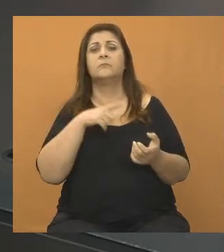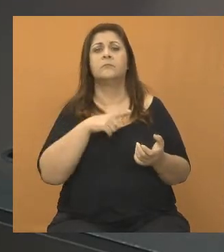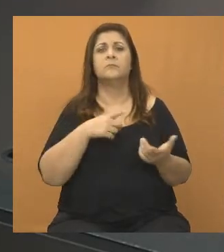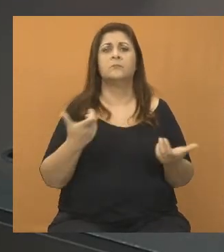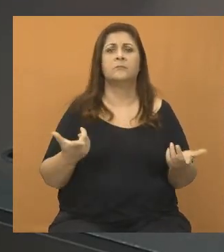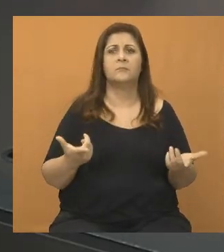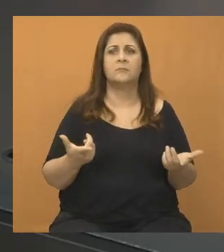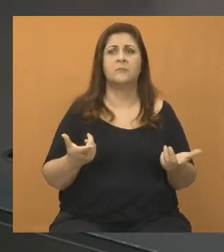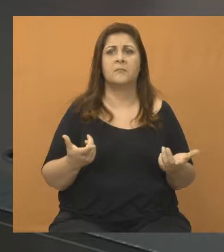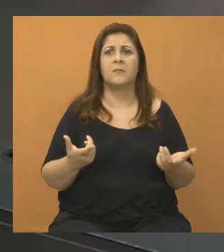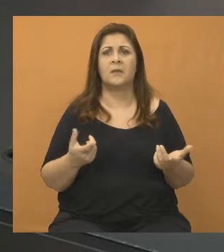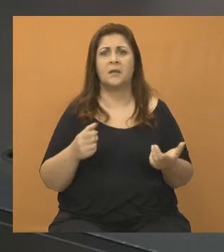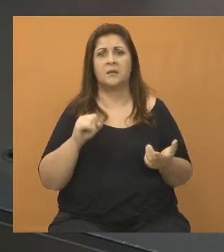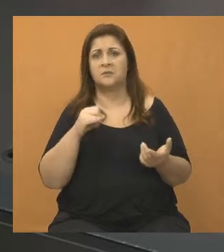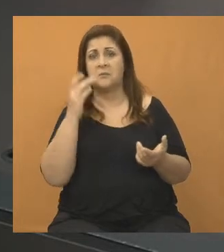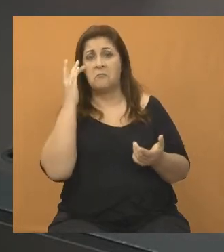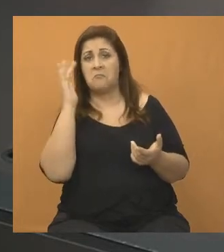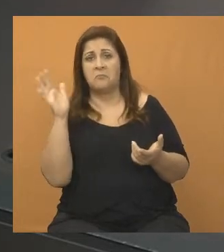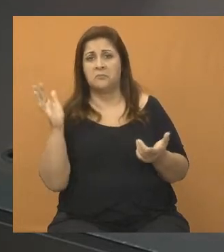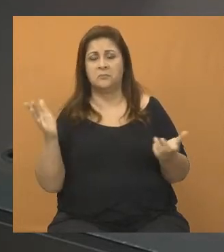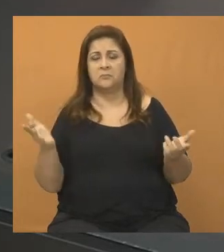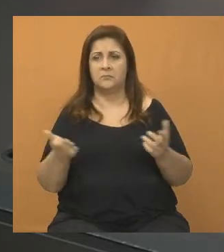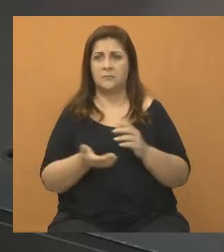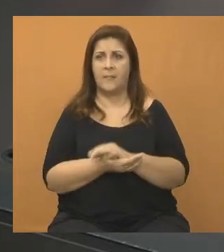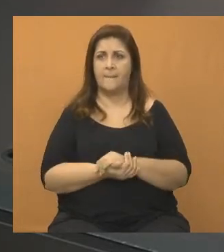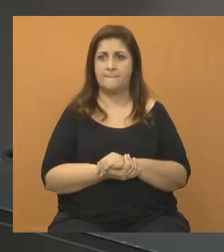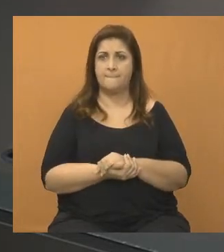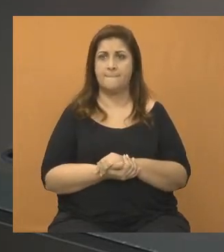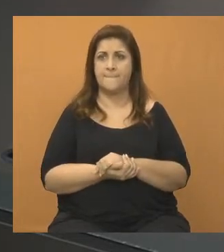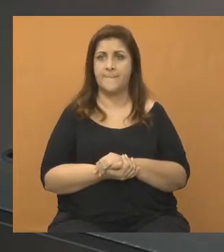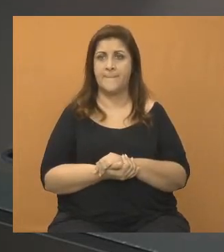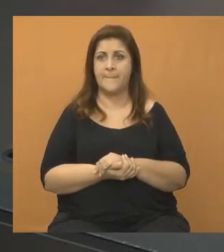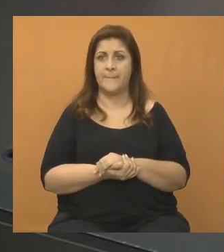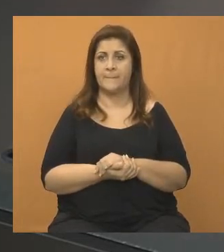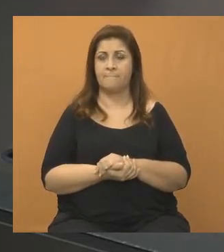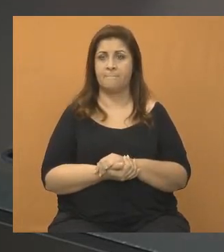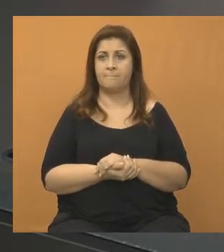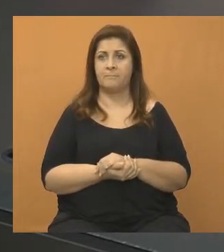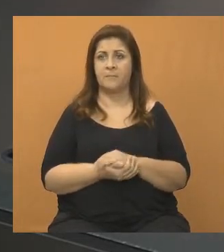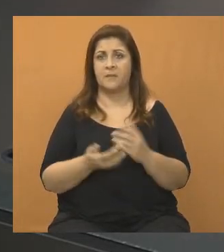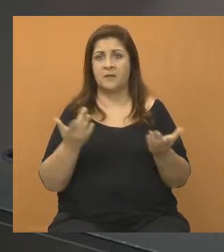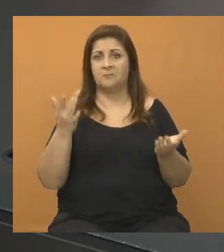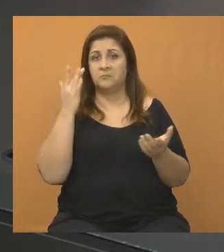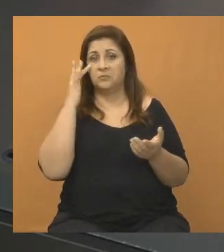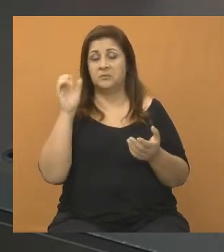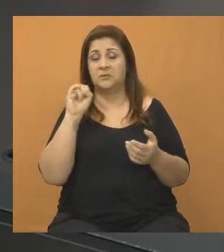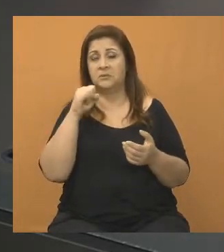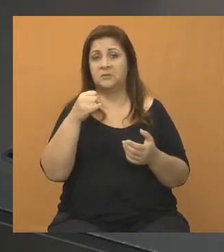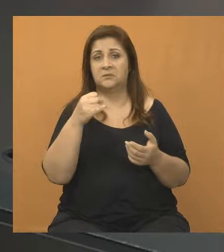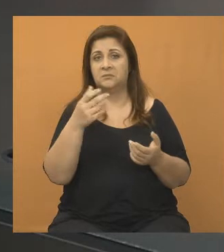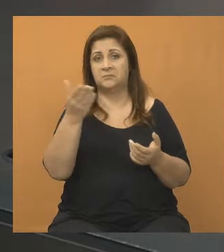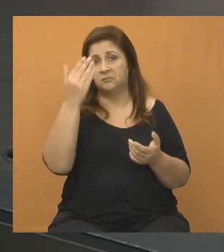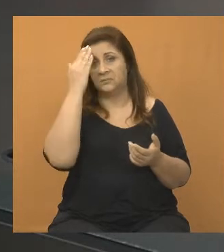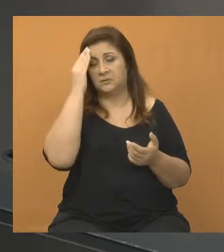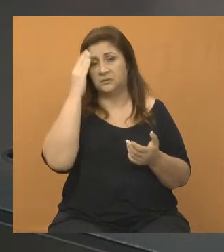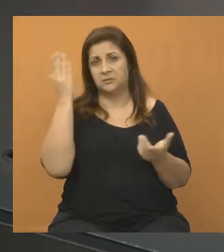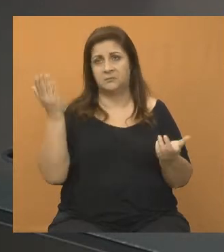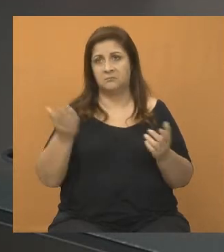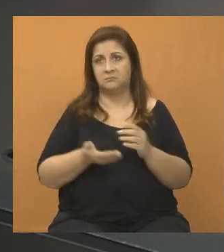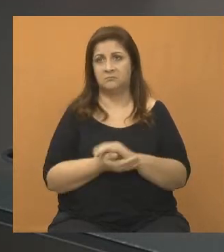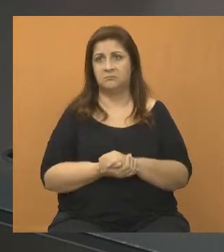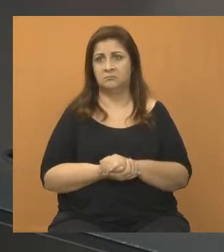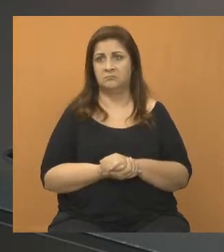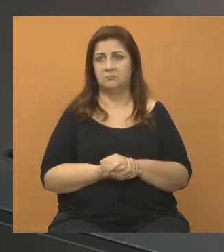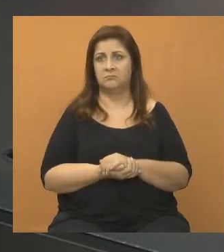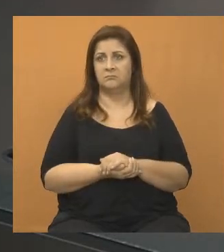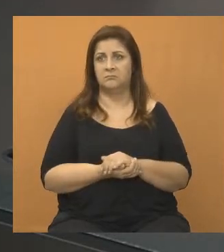dentro disso, se não está pensando nisso, como é que é essa questão, né? Então, não sei também se o senhor tem a informação com relação a isso, né?